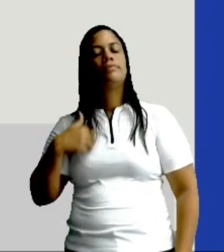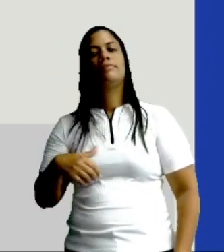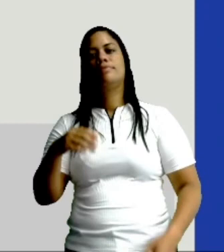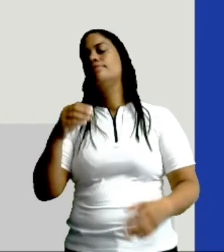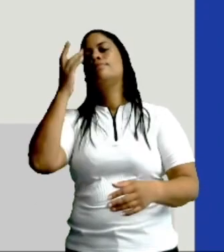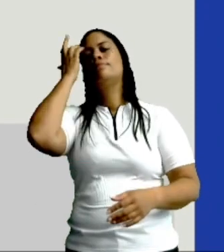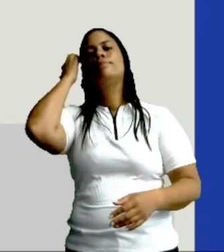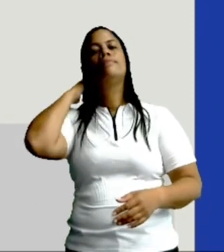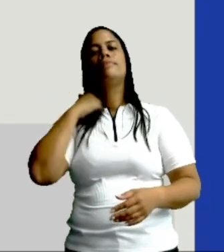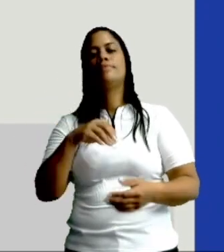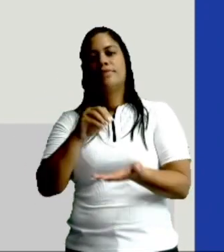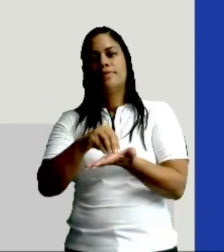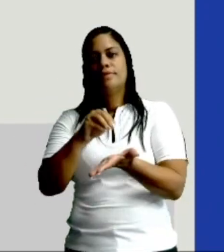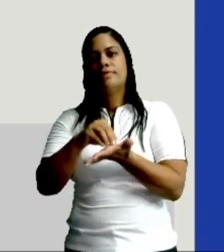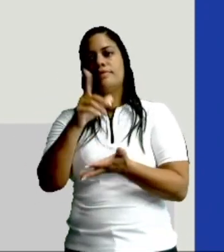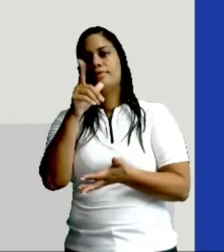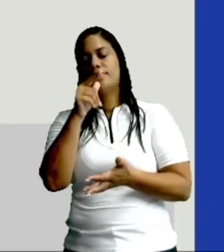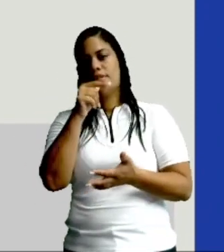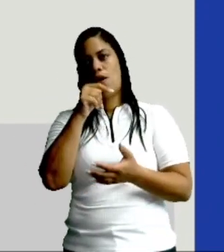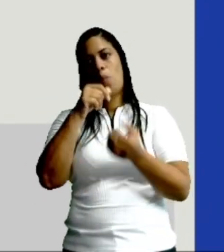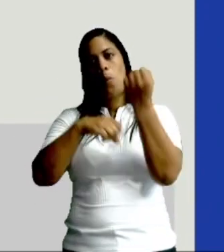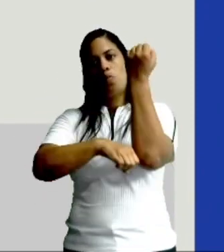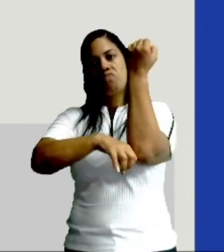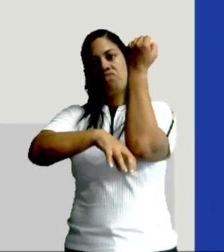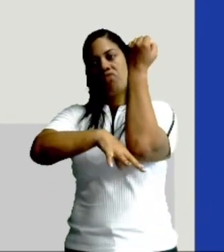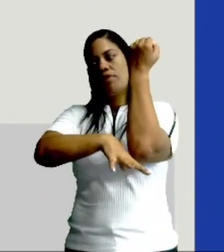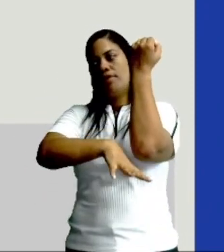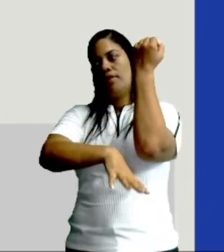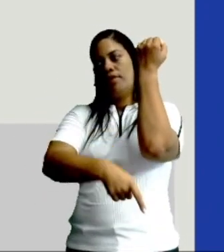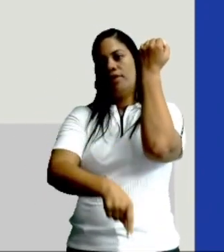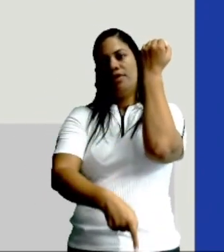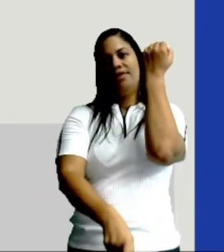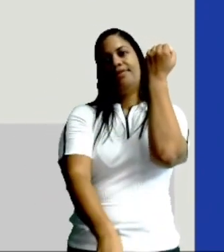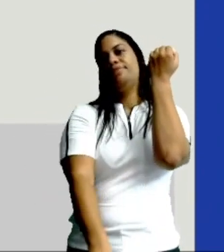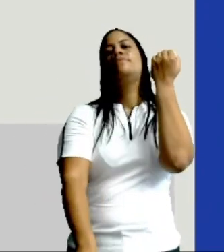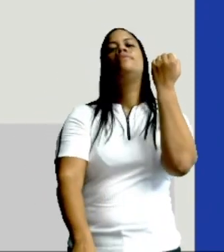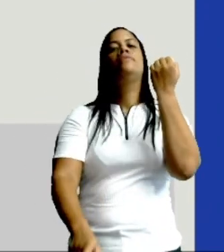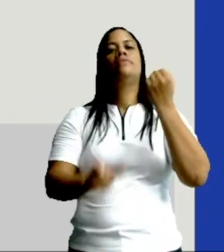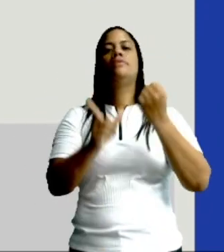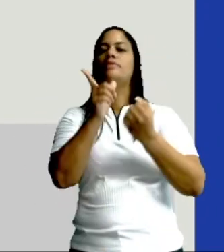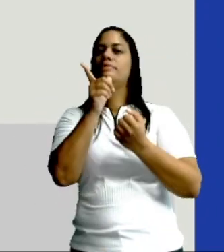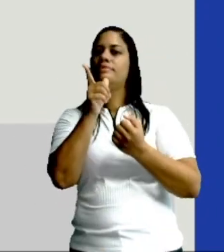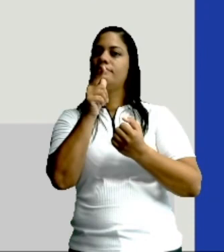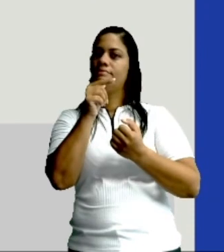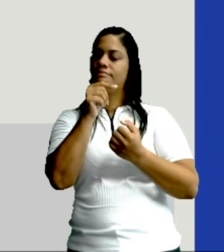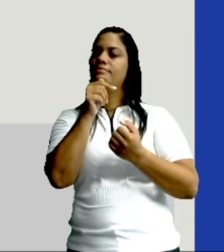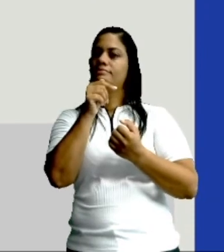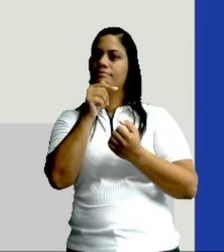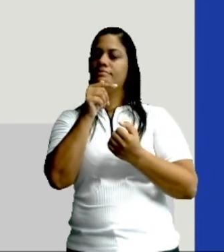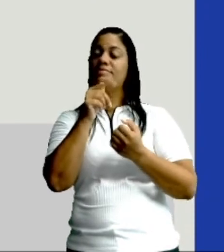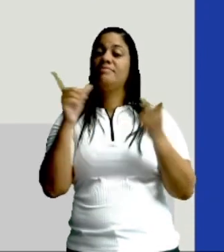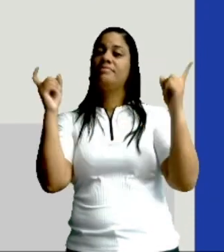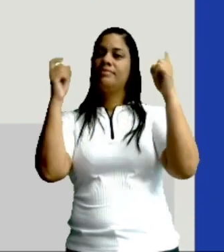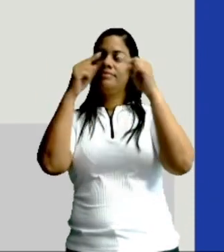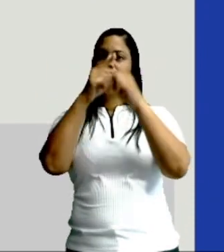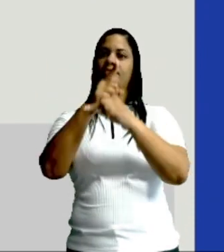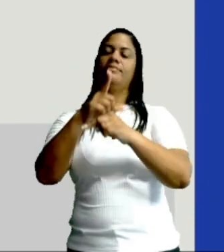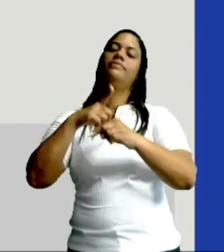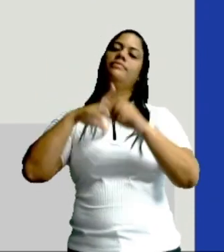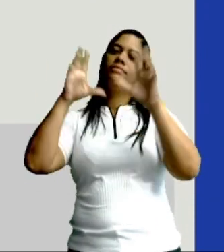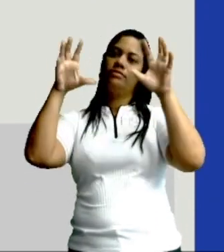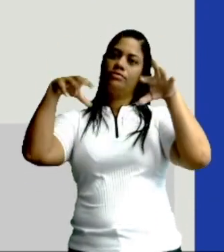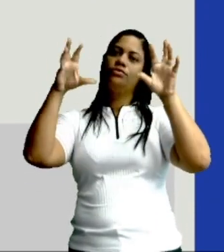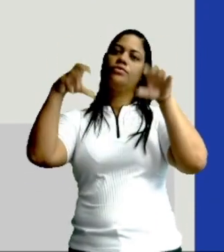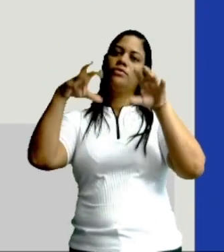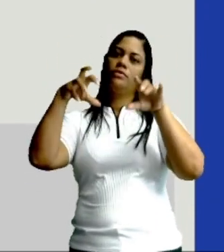falta de água. Suas raízes são extensas e atingem um lençol freático. Quando raramente ocorrem chuvas, brotam